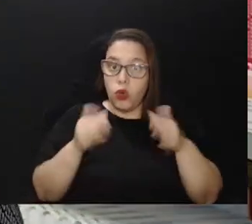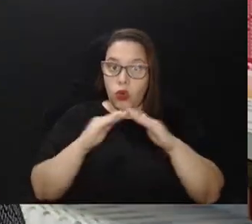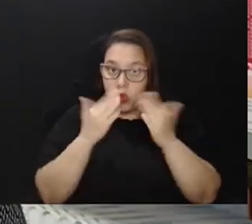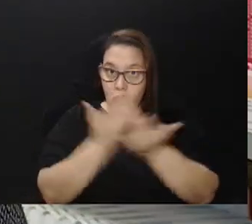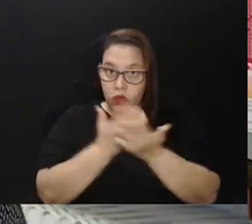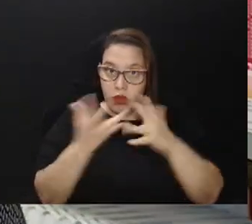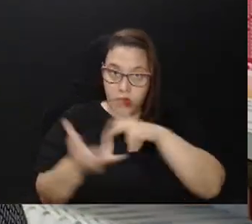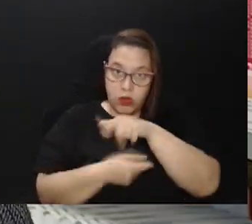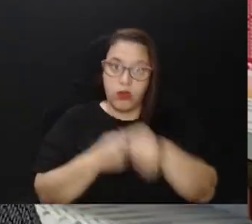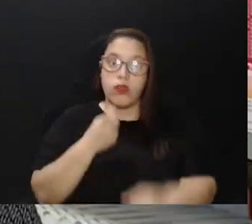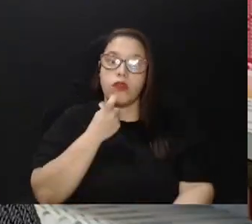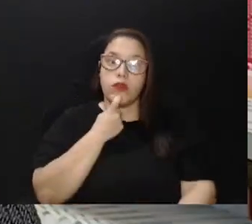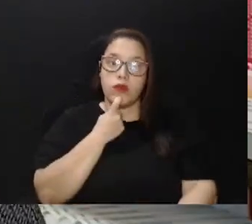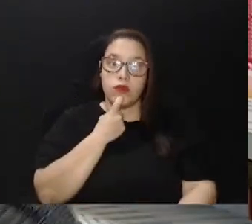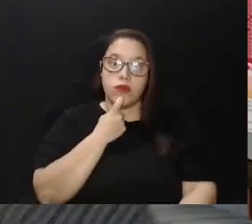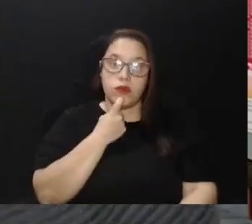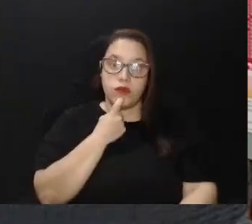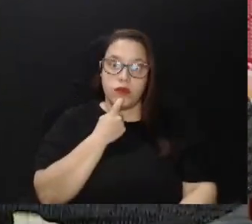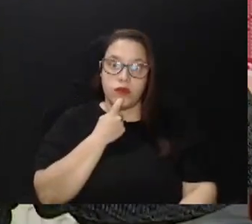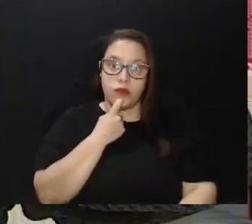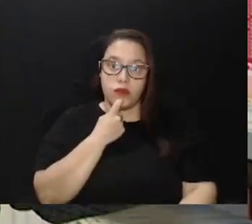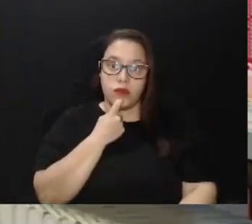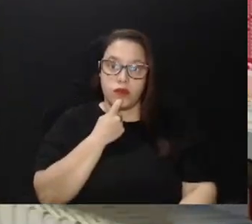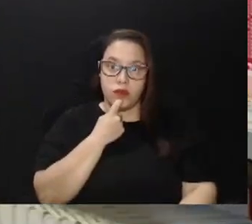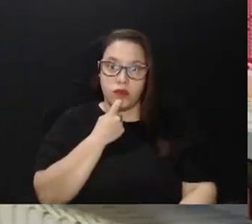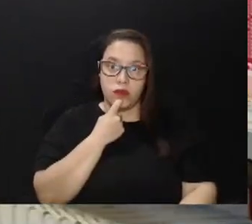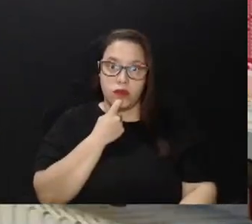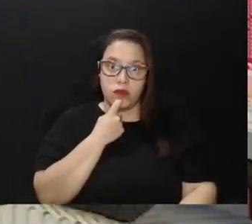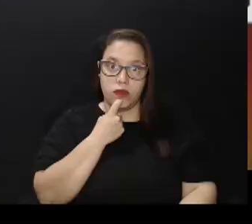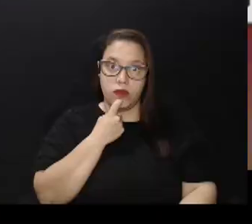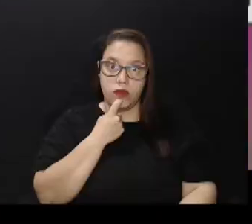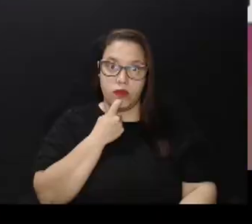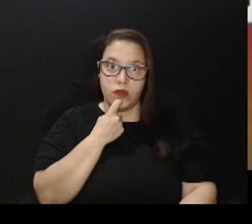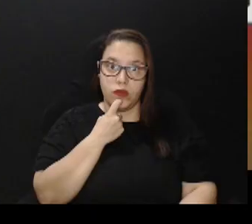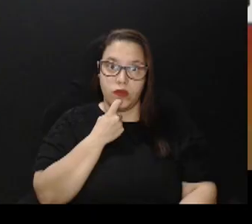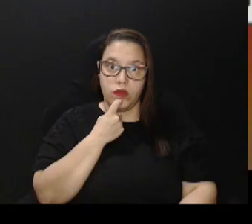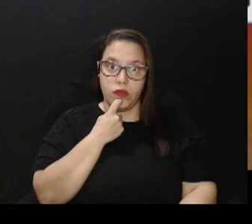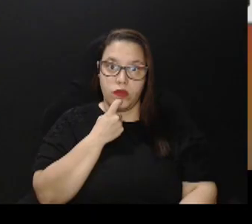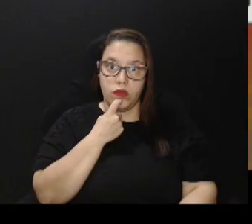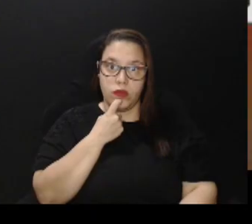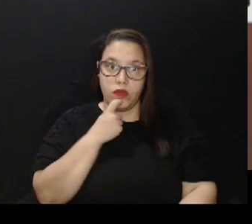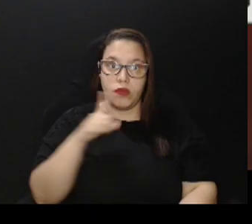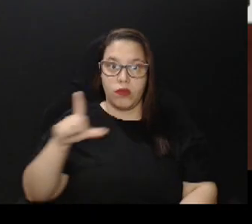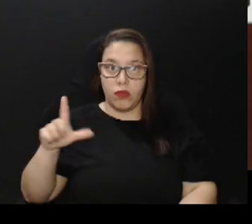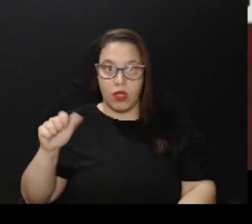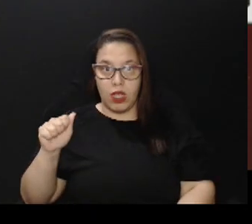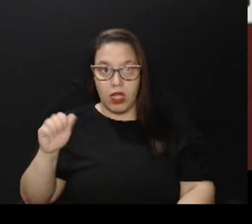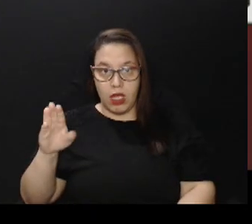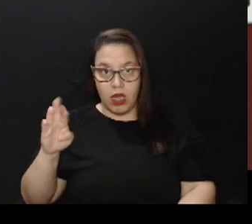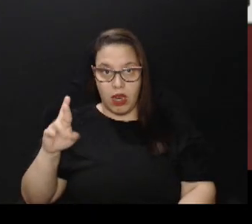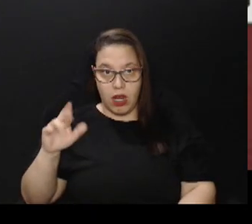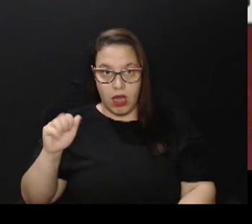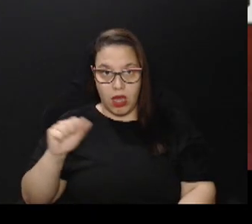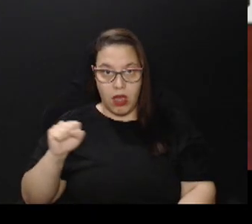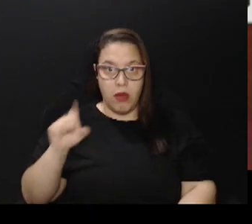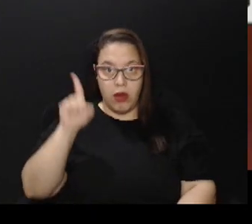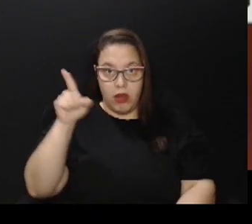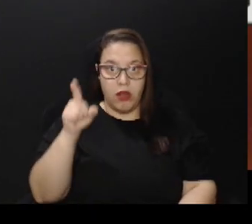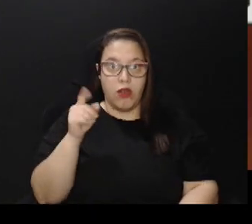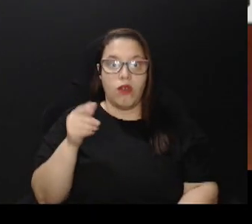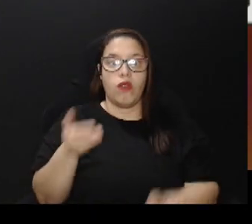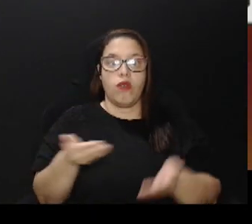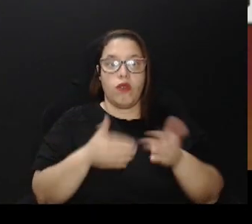Campinas é o Instituto Gamo, está lá em Lavras. O embrião foi aqui. Lá ele se desenvolveu a partir de